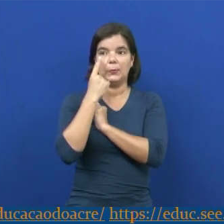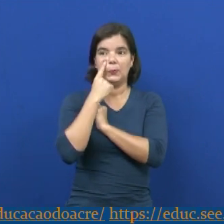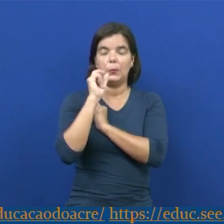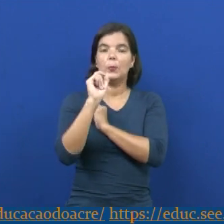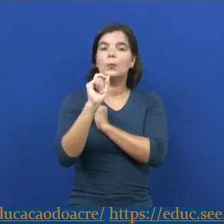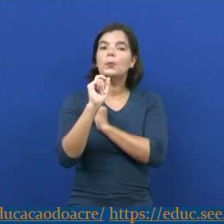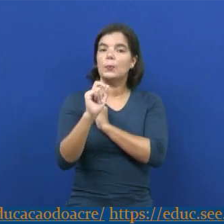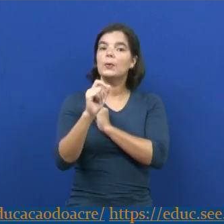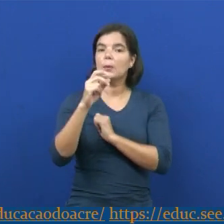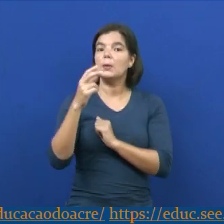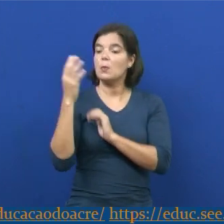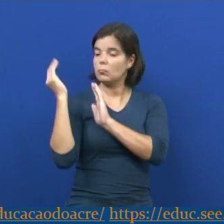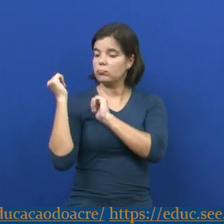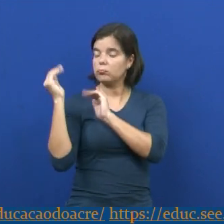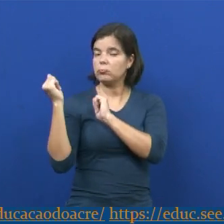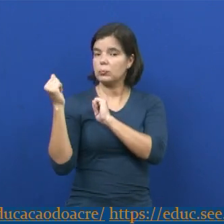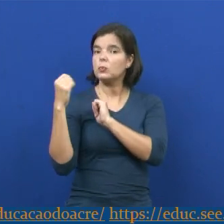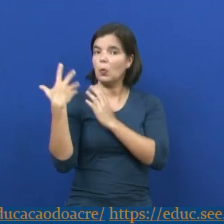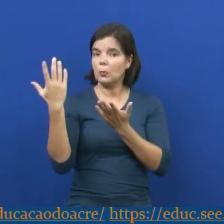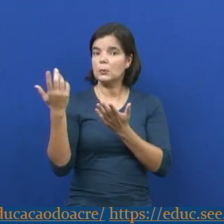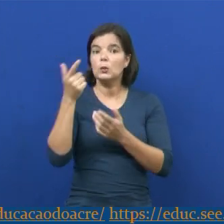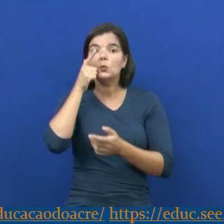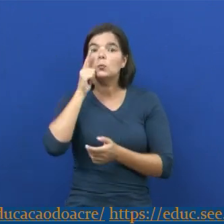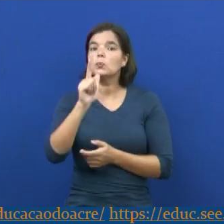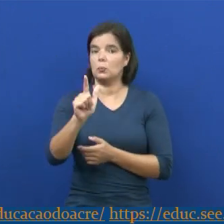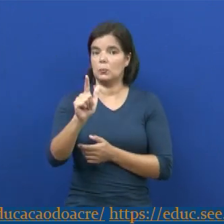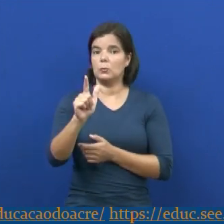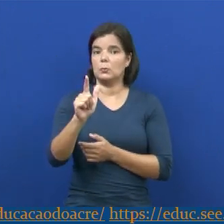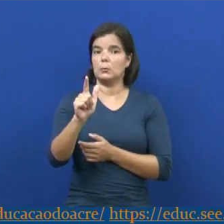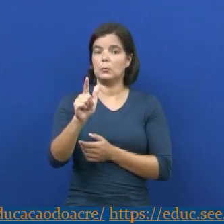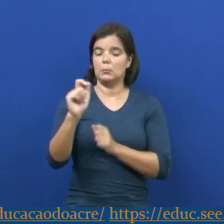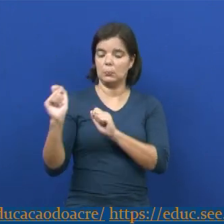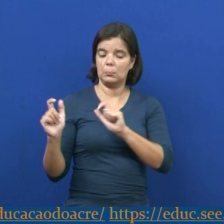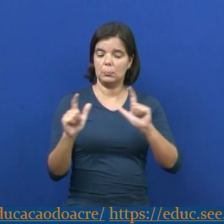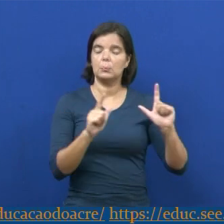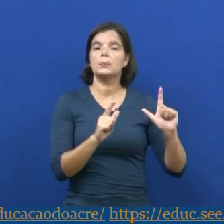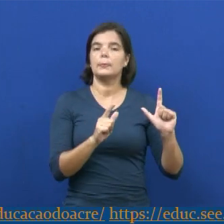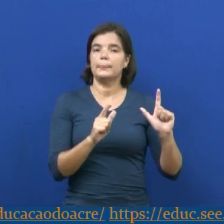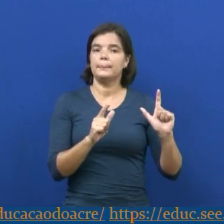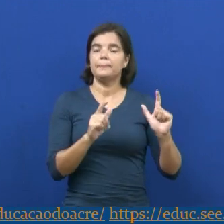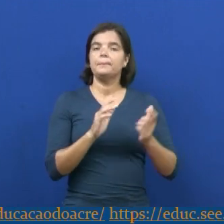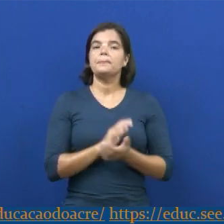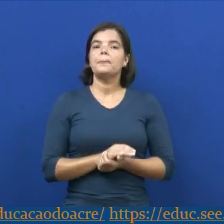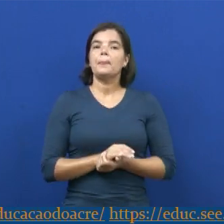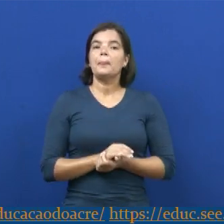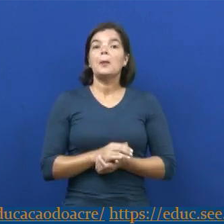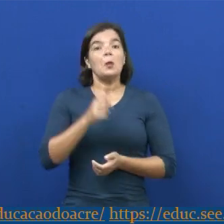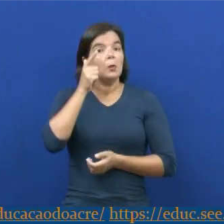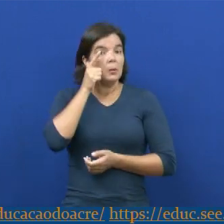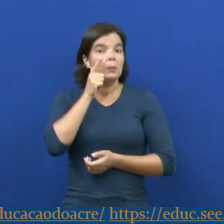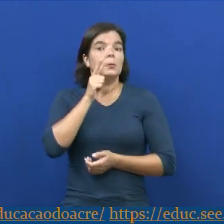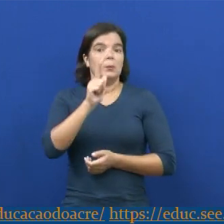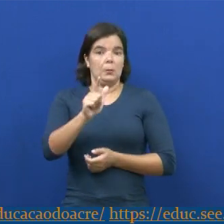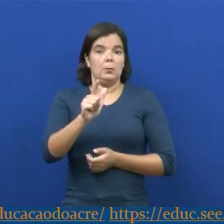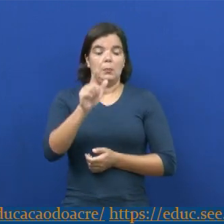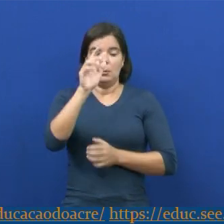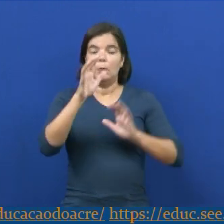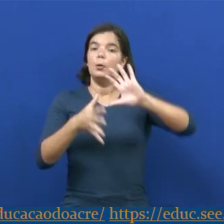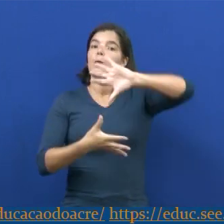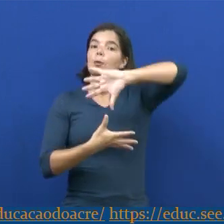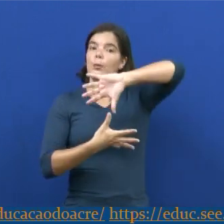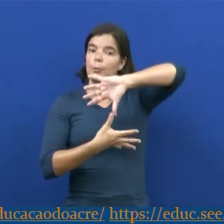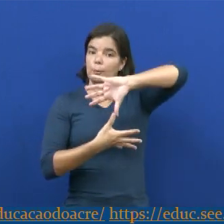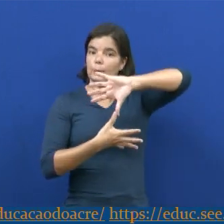que os espanhóis fizeram, né? As conquistas espanholas. Eles conquistaram o continente, o